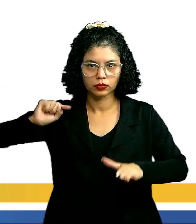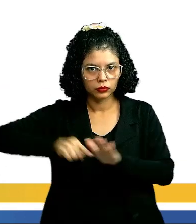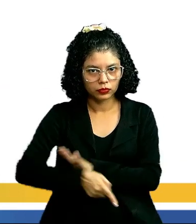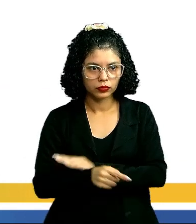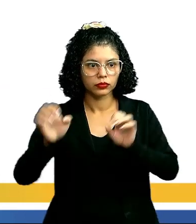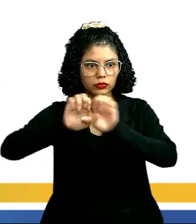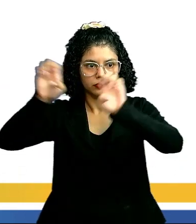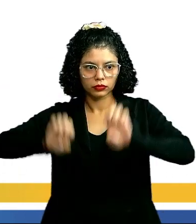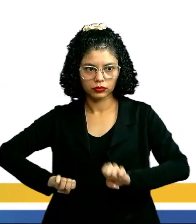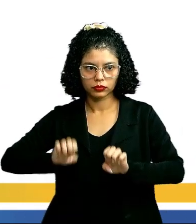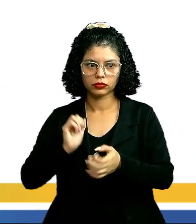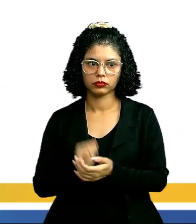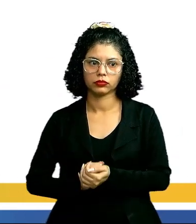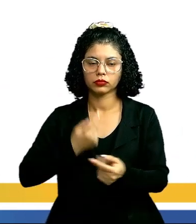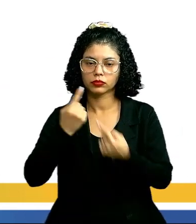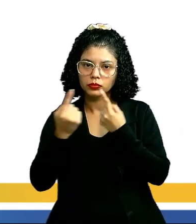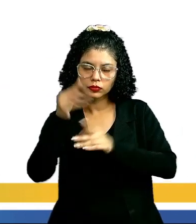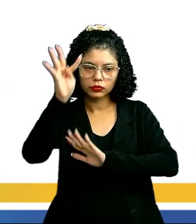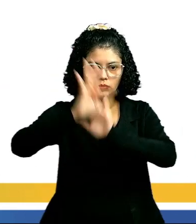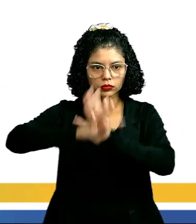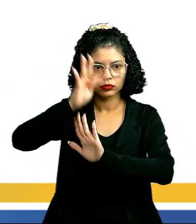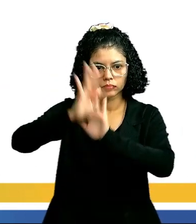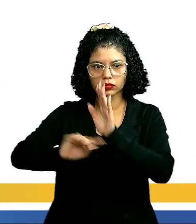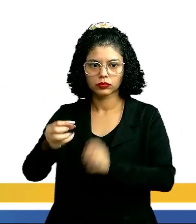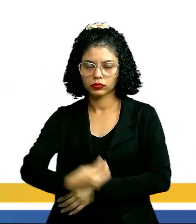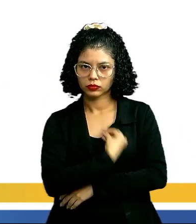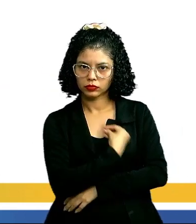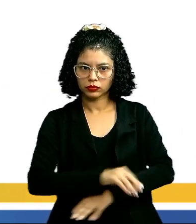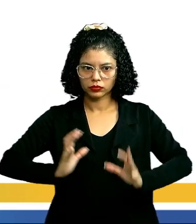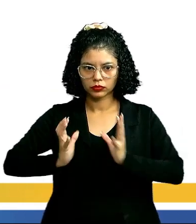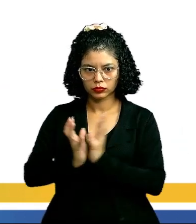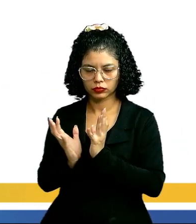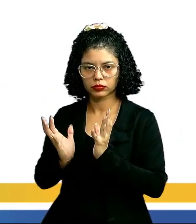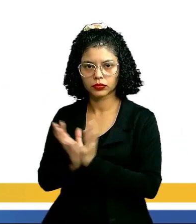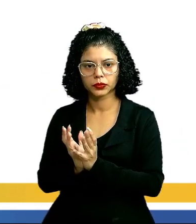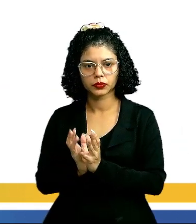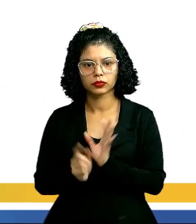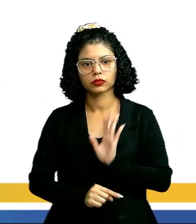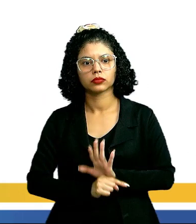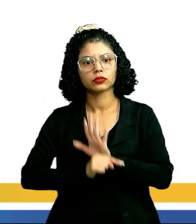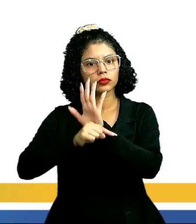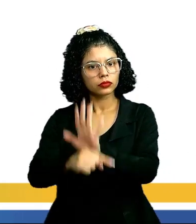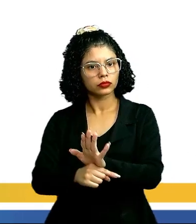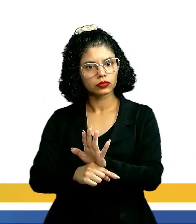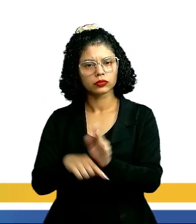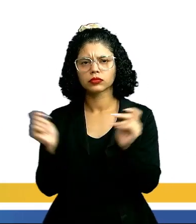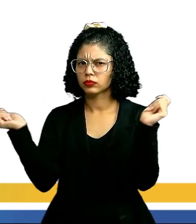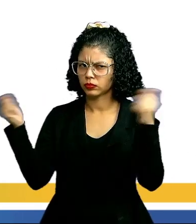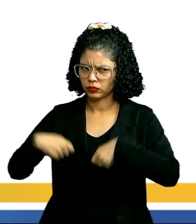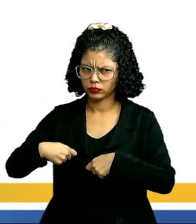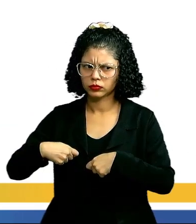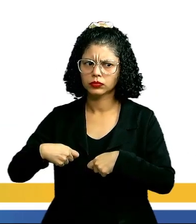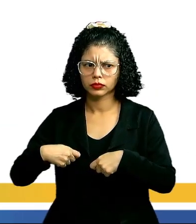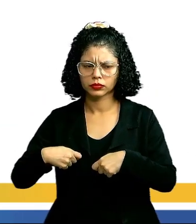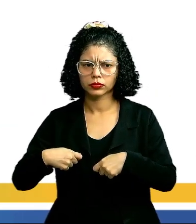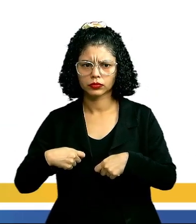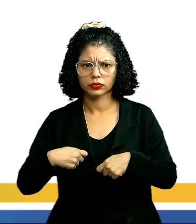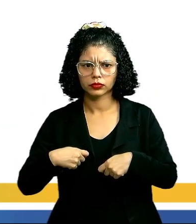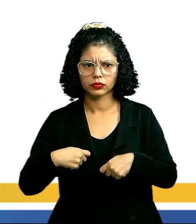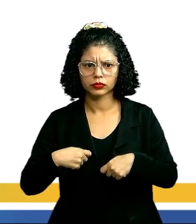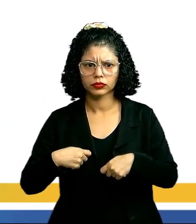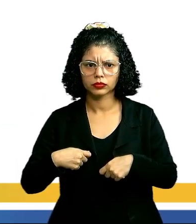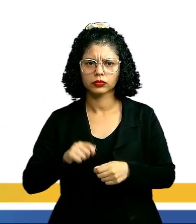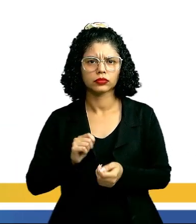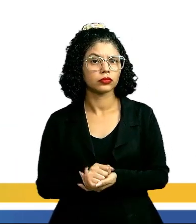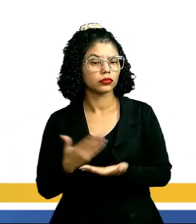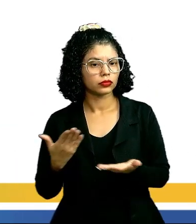interna, a estrutura discutida no texto está presente em um grupo. Essa coisa de colocar